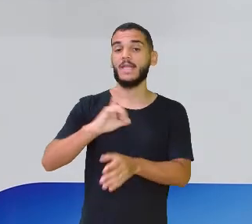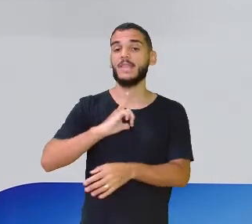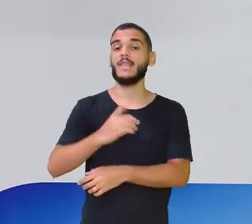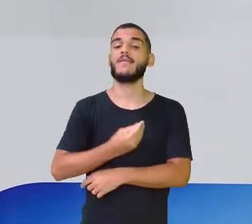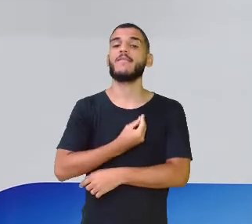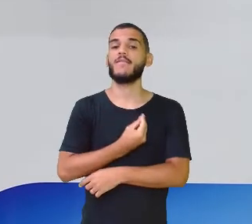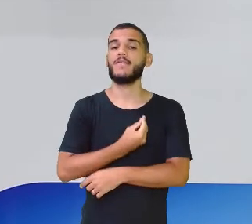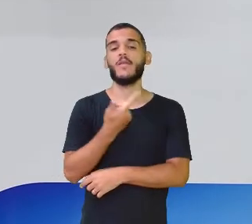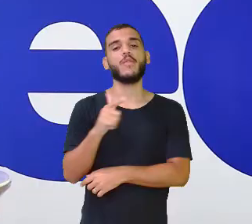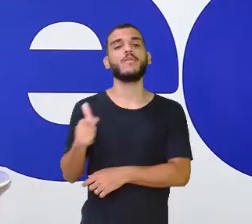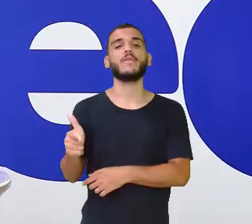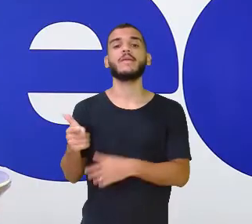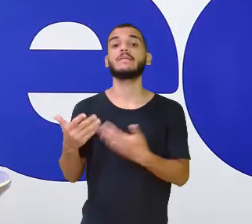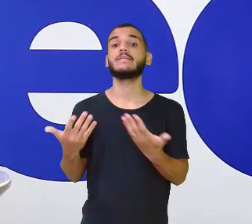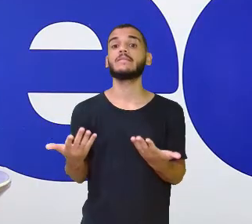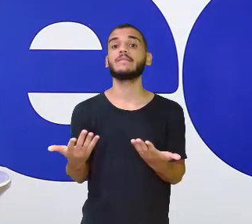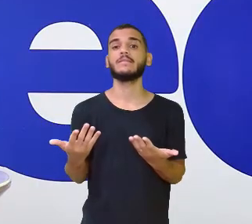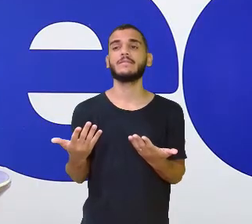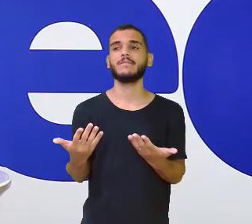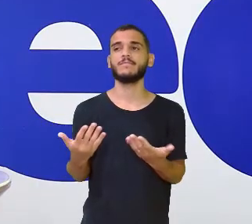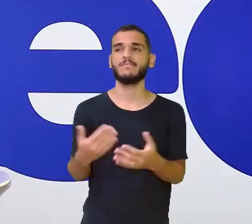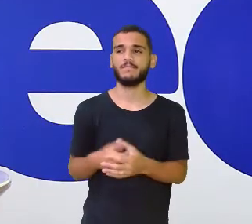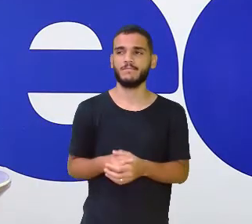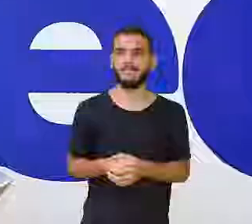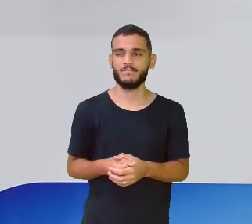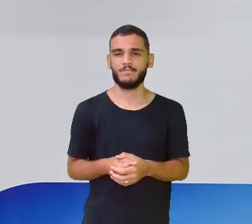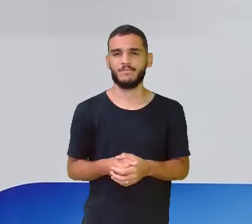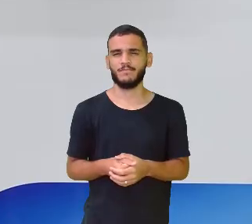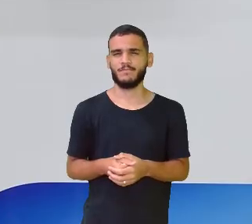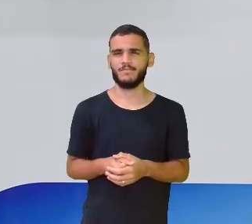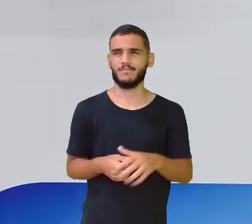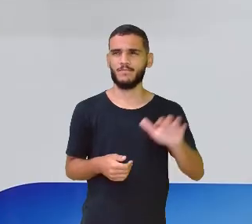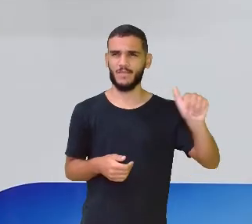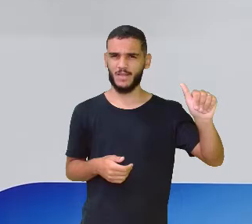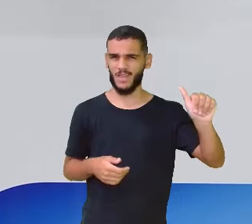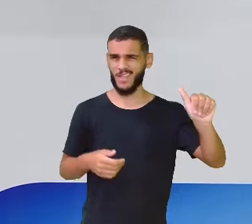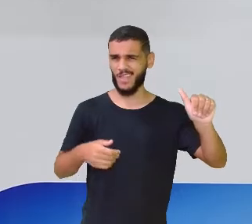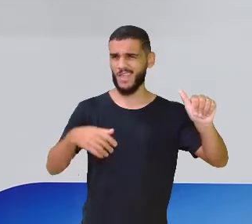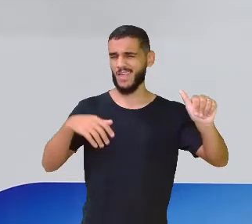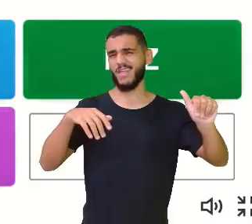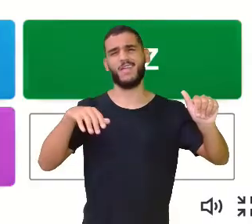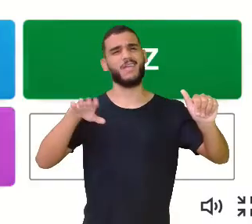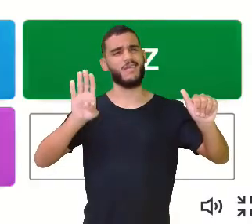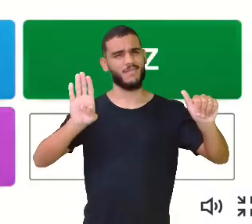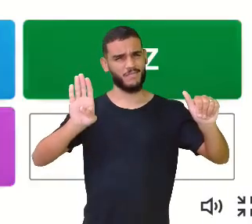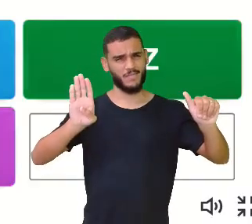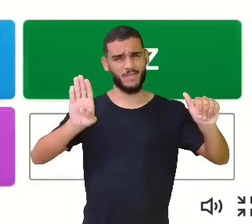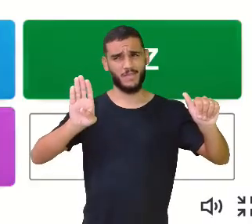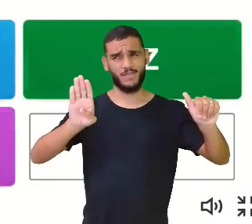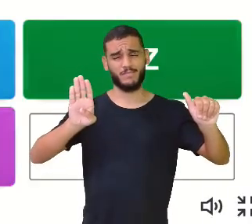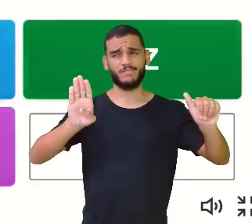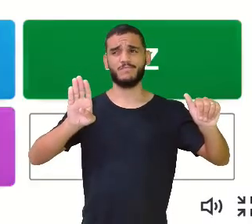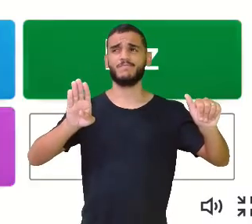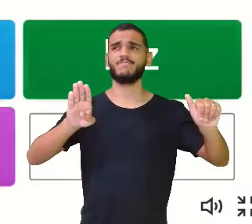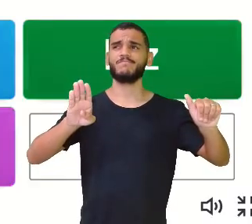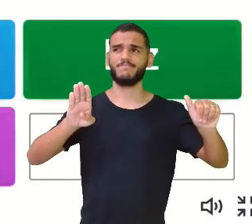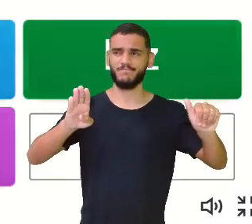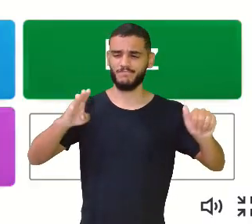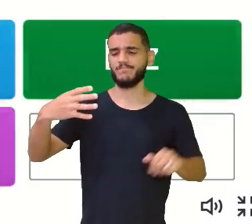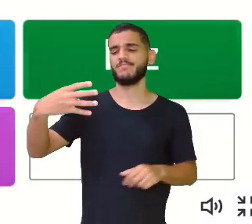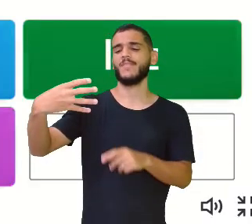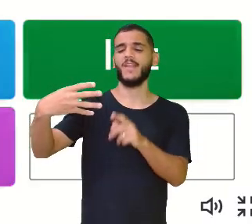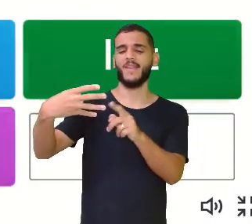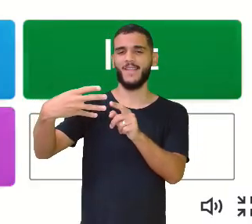vida? A Ana disse que era A. Abiótico? Abiótico. Não, gente, lembra, abiótico não tem vida. Então,